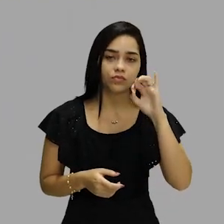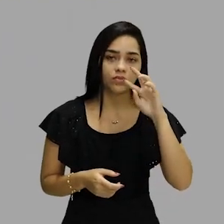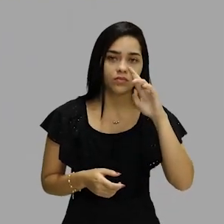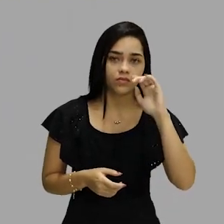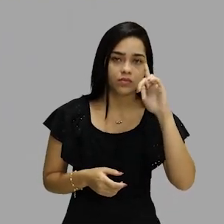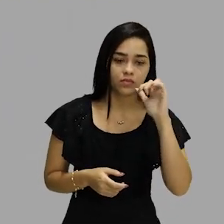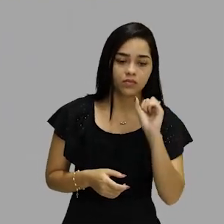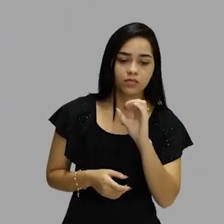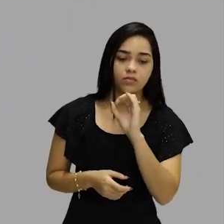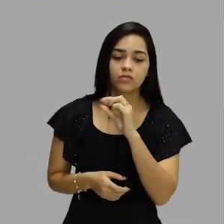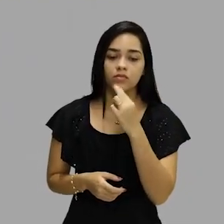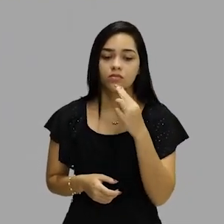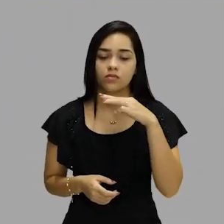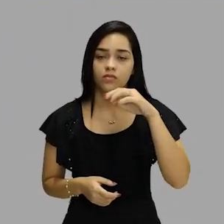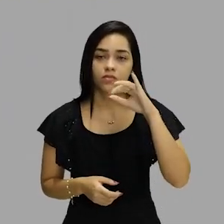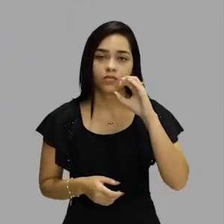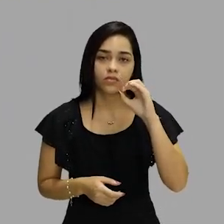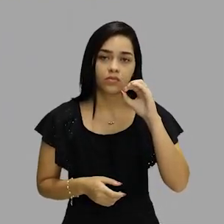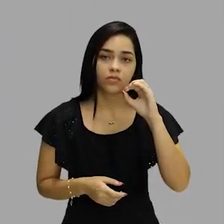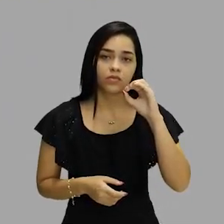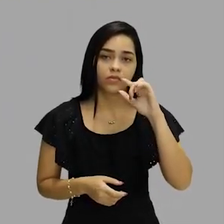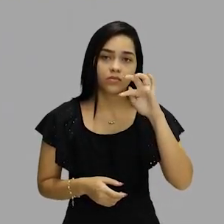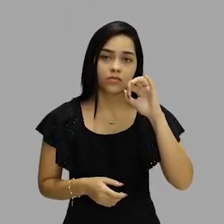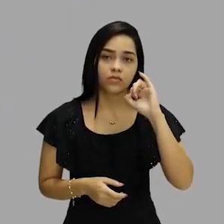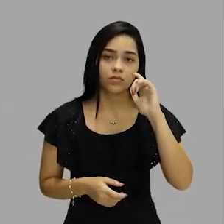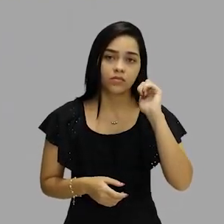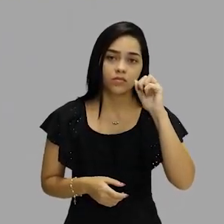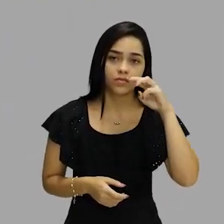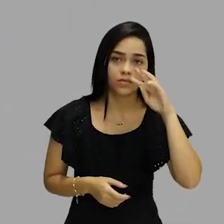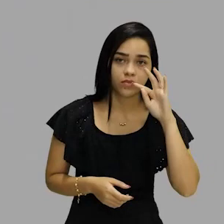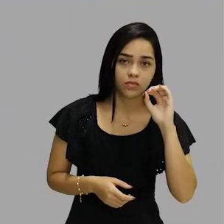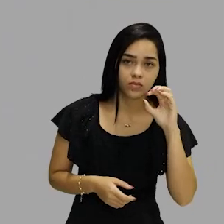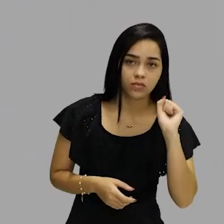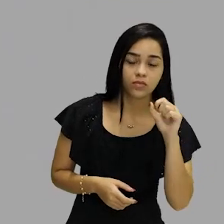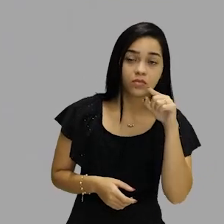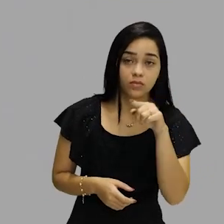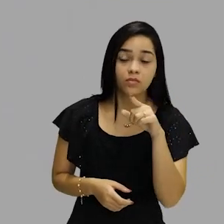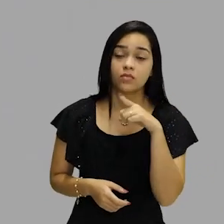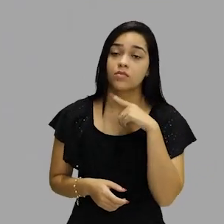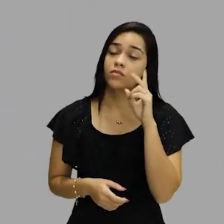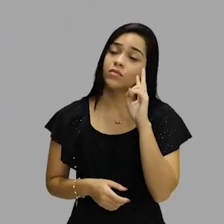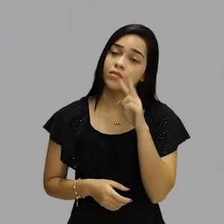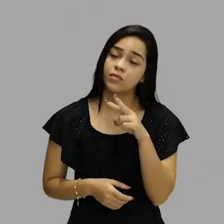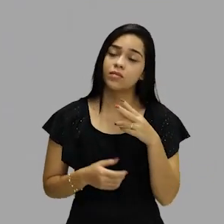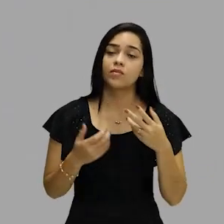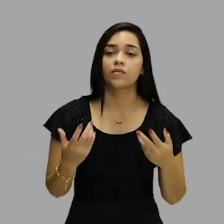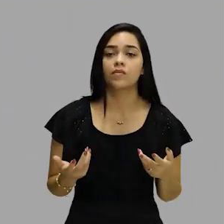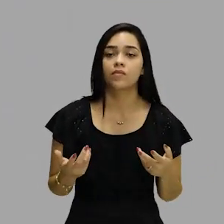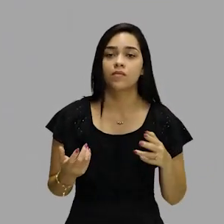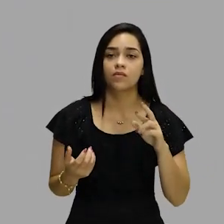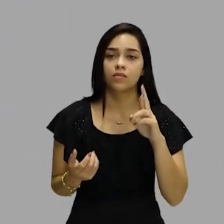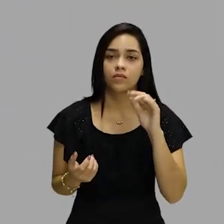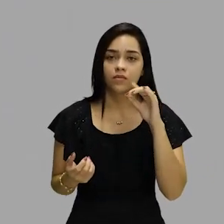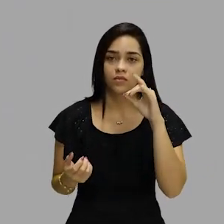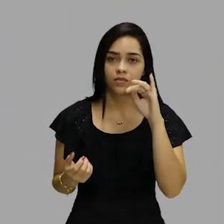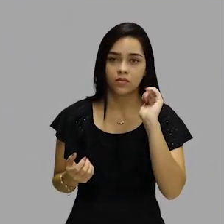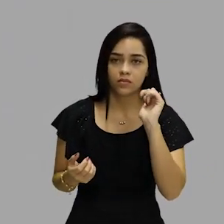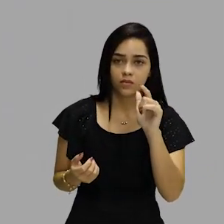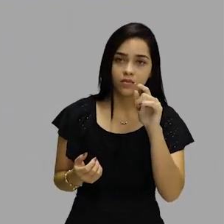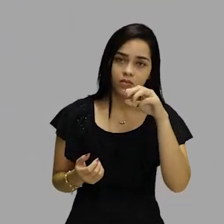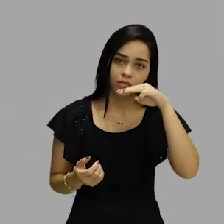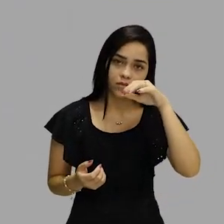ou miofilamentos. Pessoal, toda vez que você vê esse radical